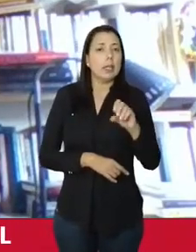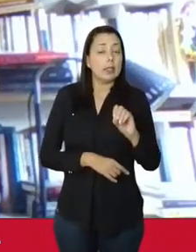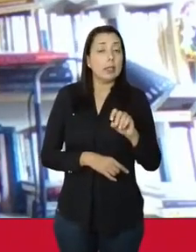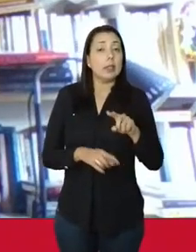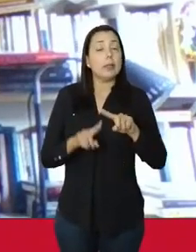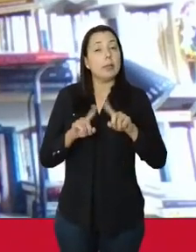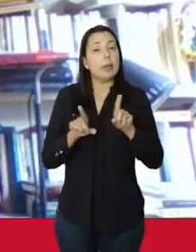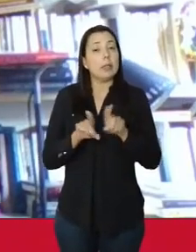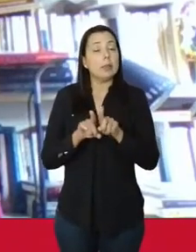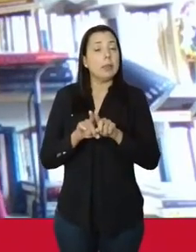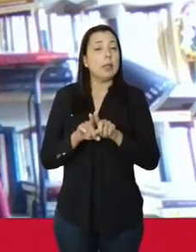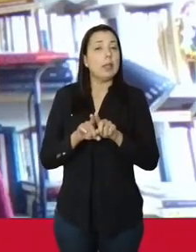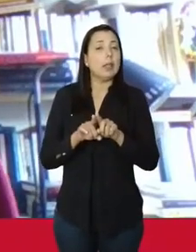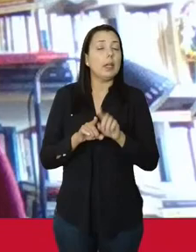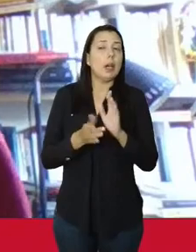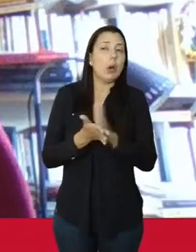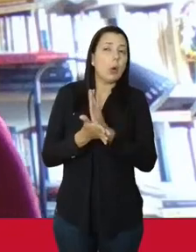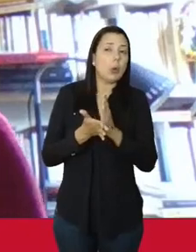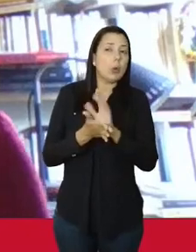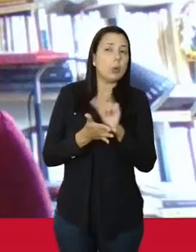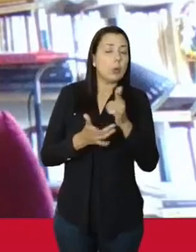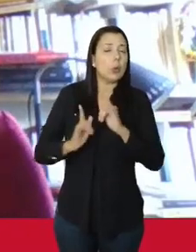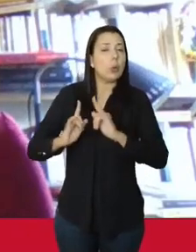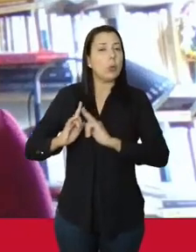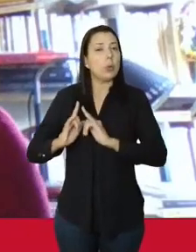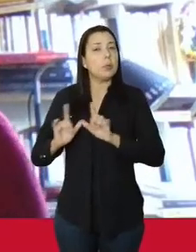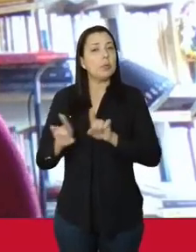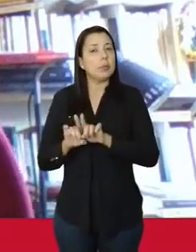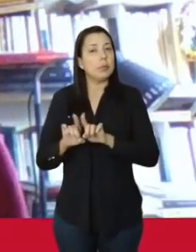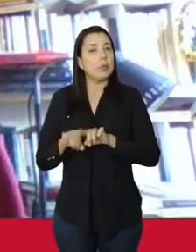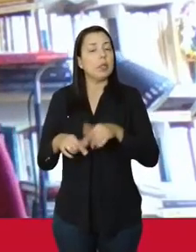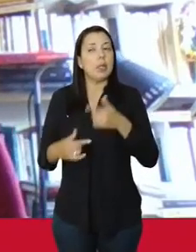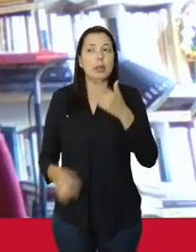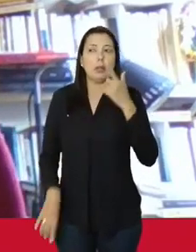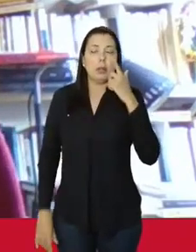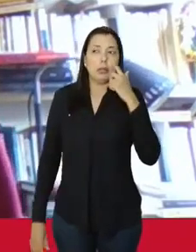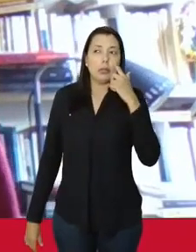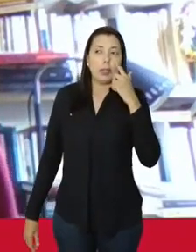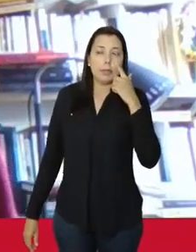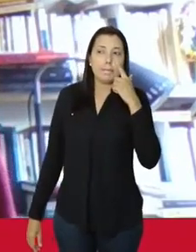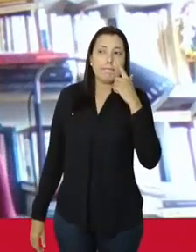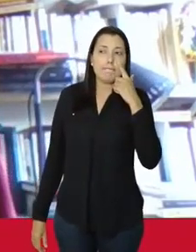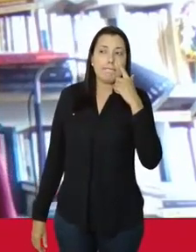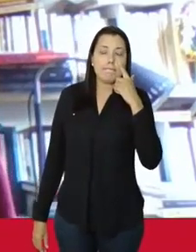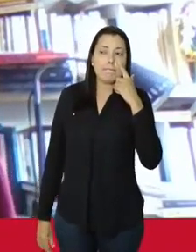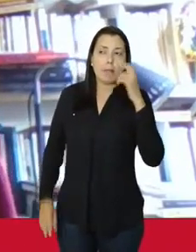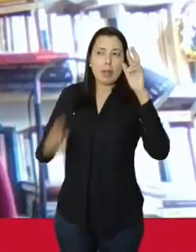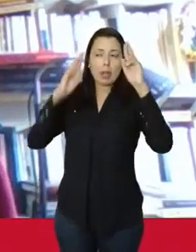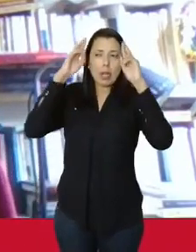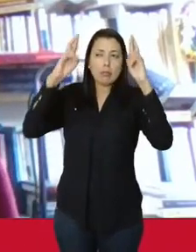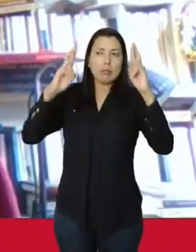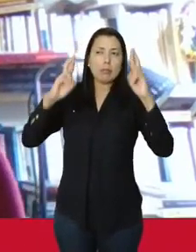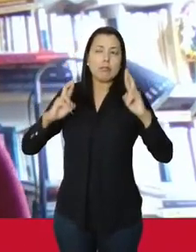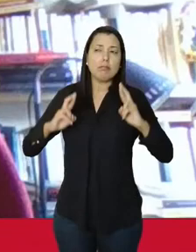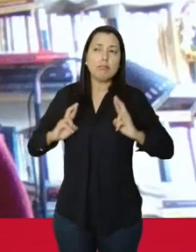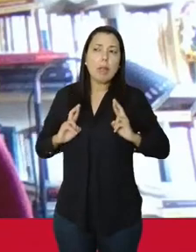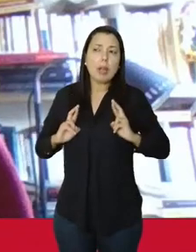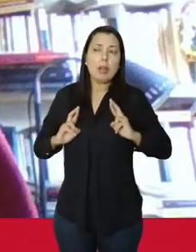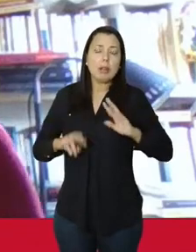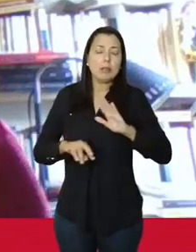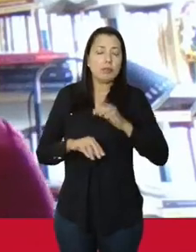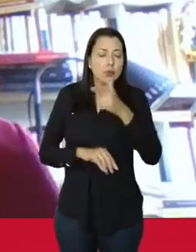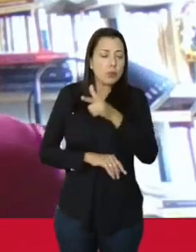mais alguns outros companheiros, e eu vi a integridade, mais